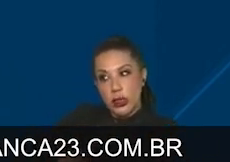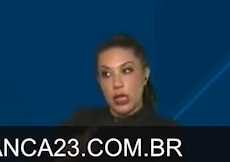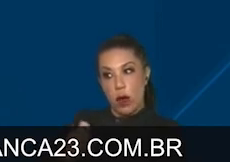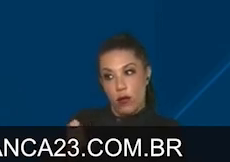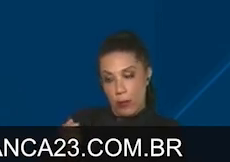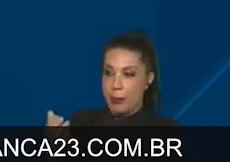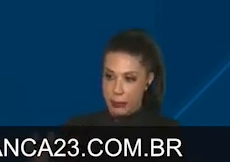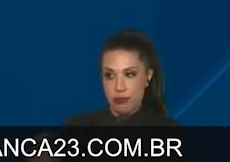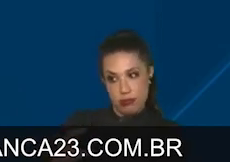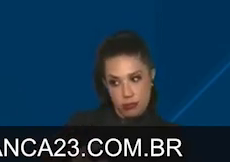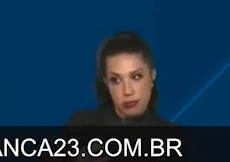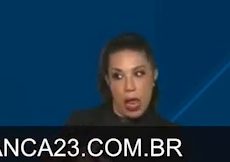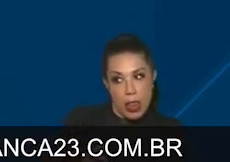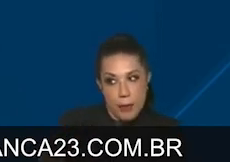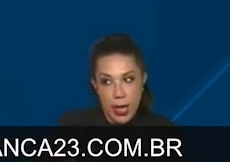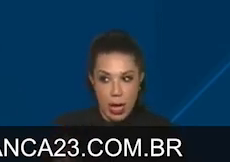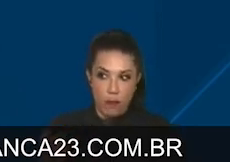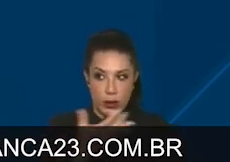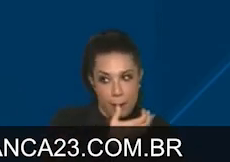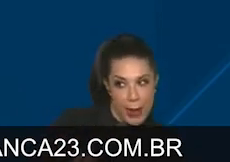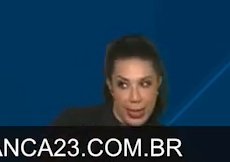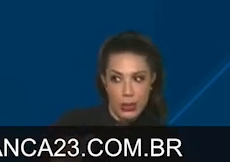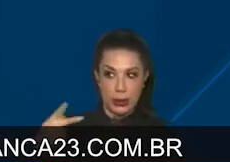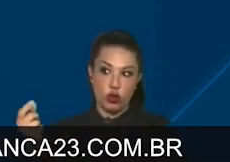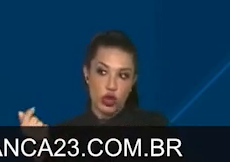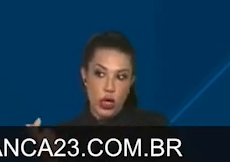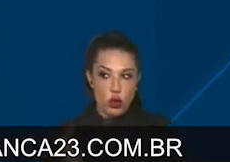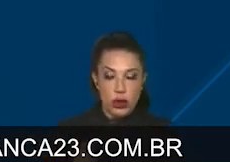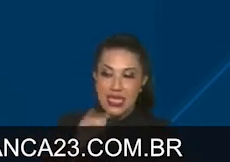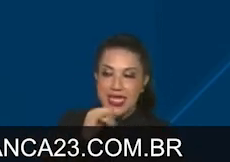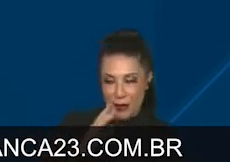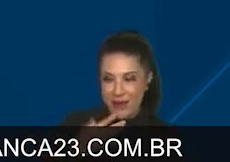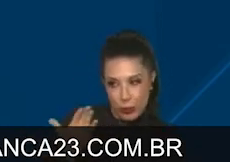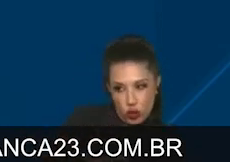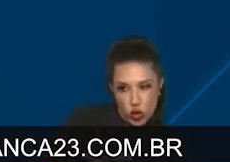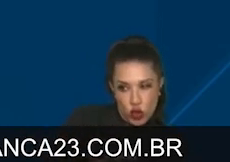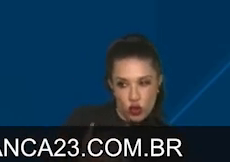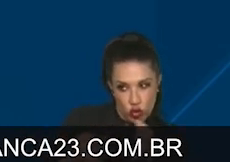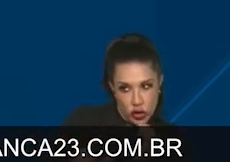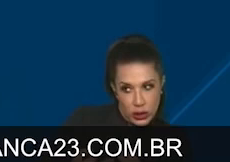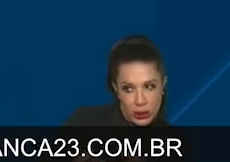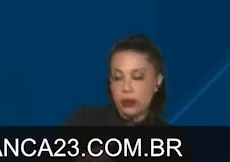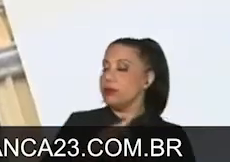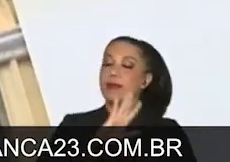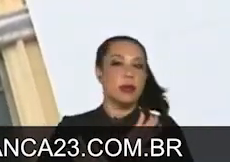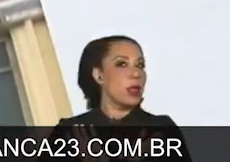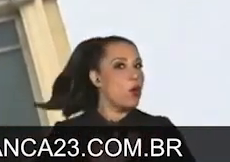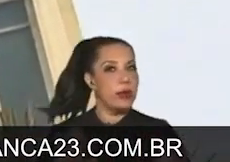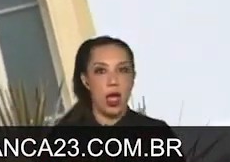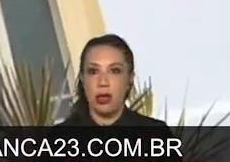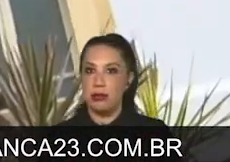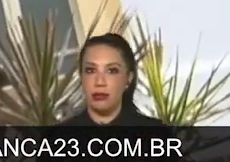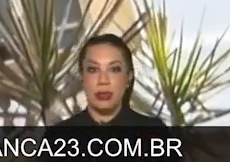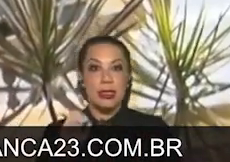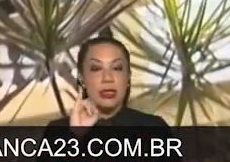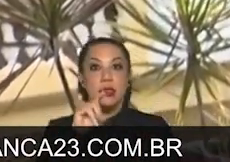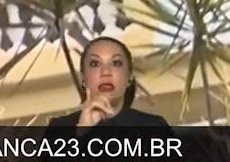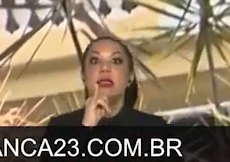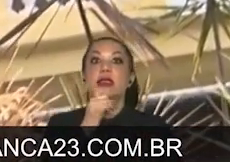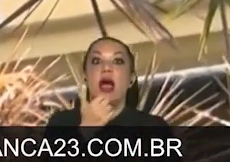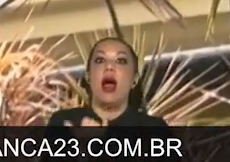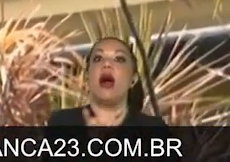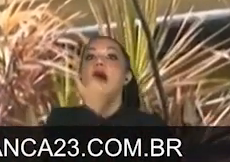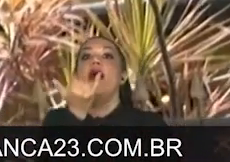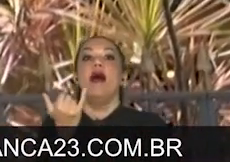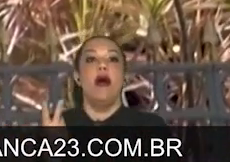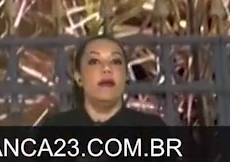poder liberar esse volume de recursos que a pessoa teria. Nada disso existe. Caso você acabe caindo